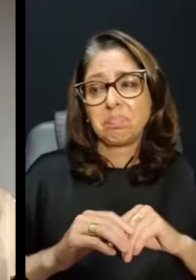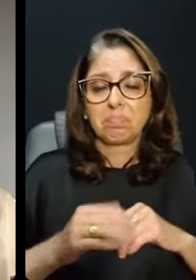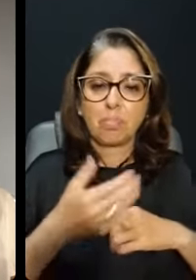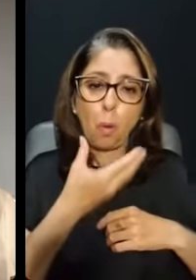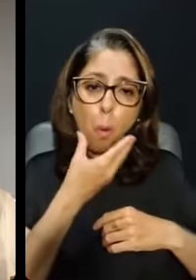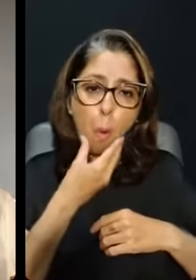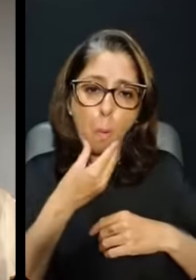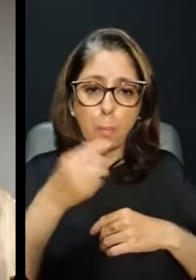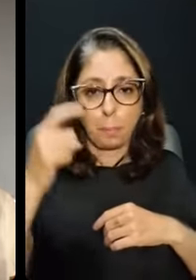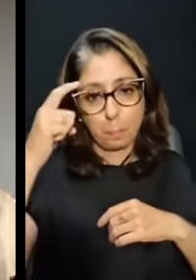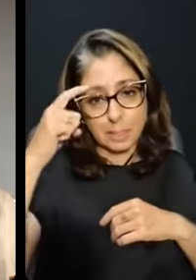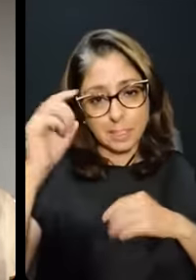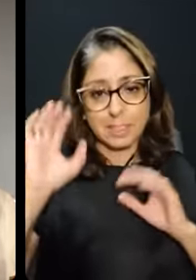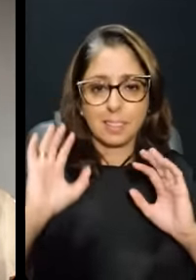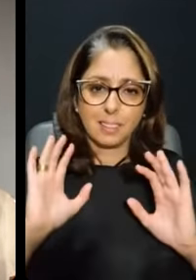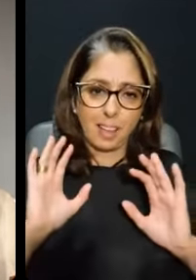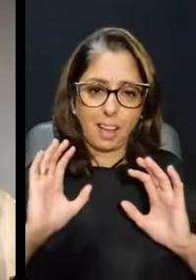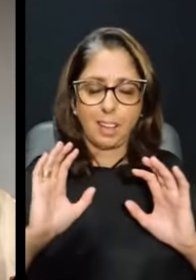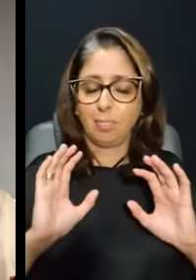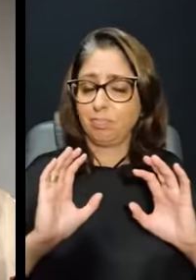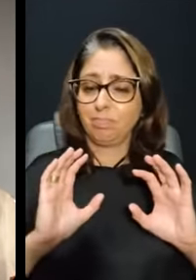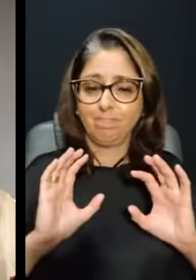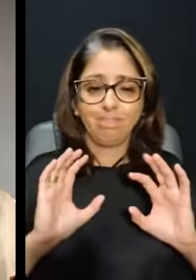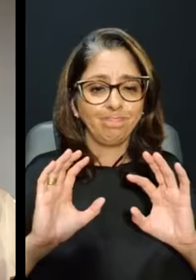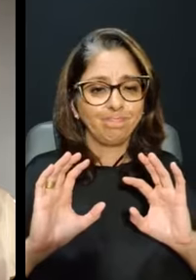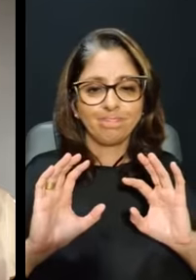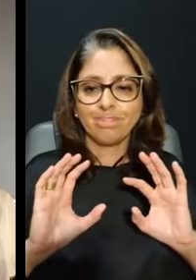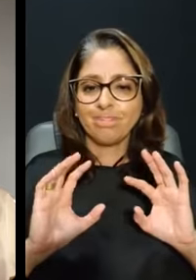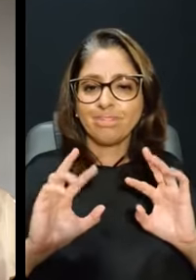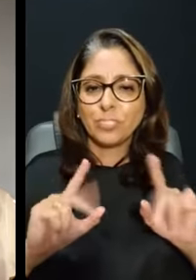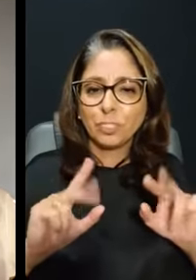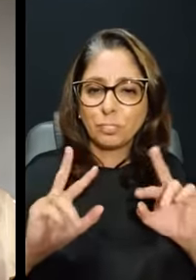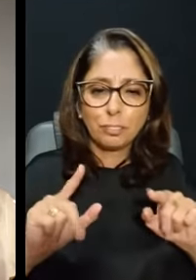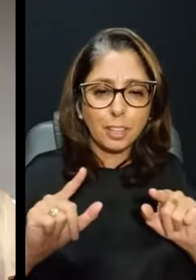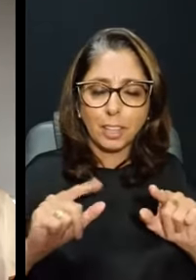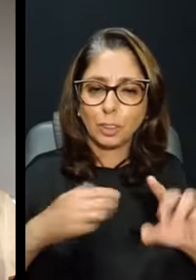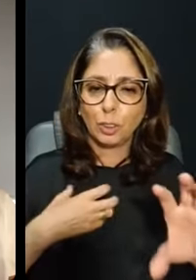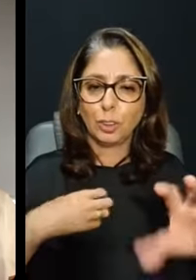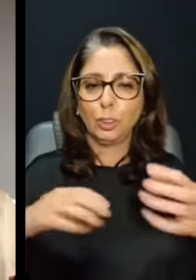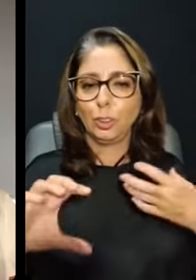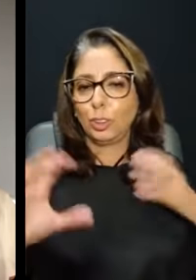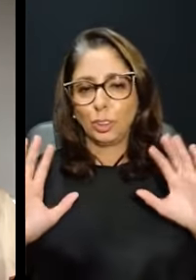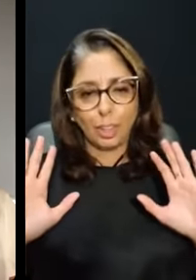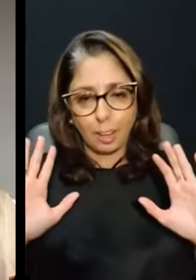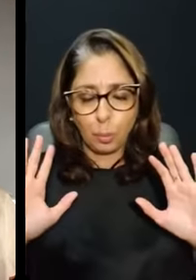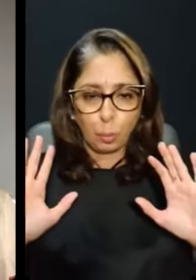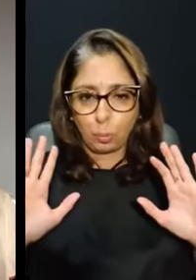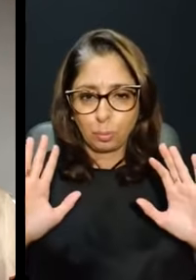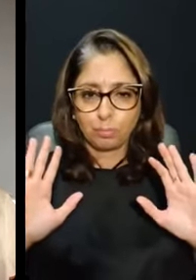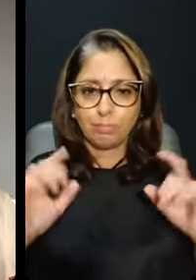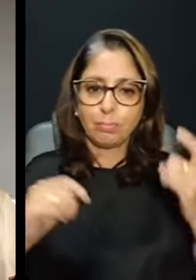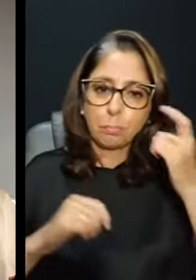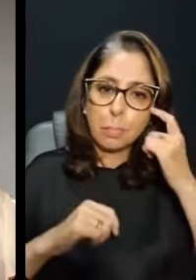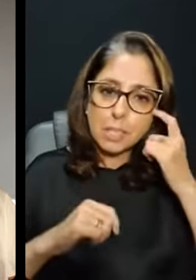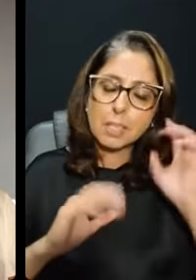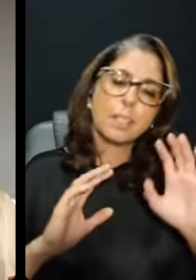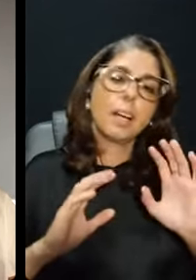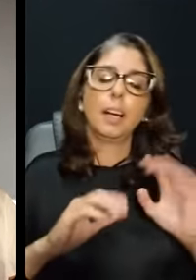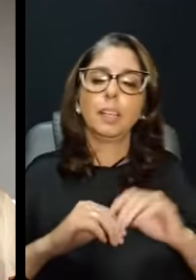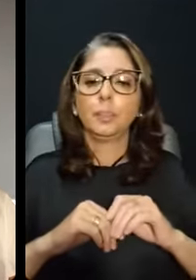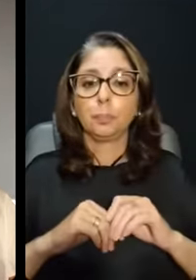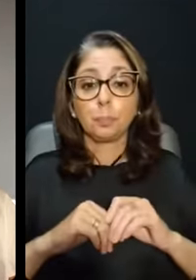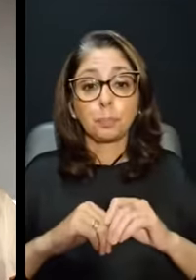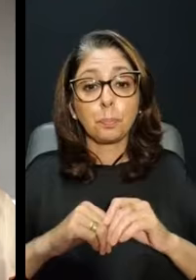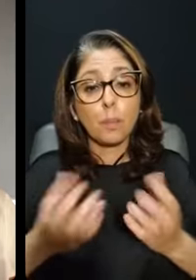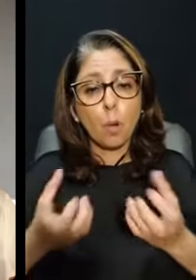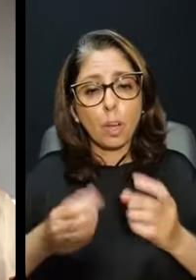feminino e do masculino e de como eles se confrontam e como eles se unem também. Quanto é importante ter esse equilíbrio. E eu queria muito que você falasse,